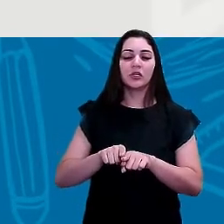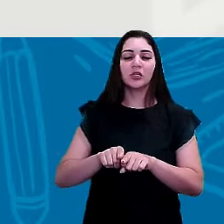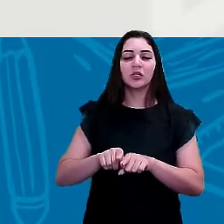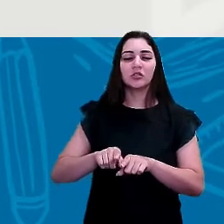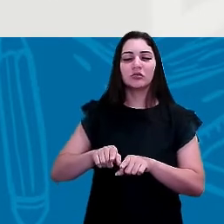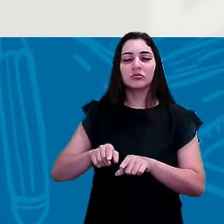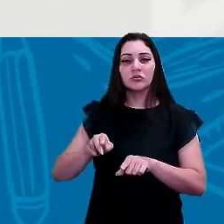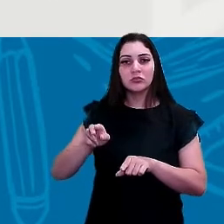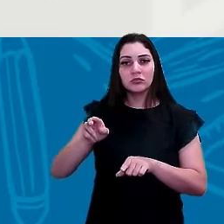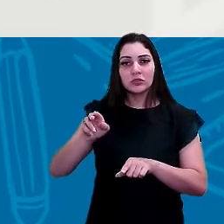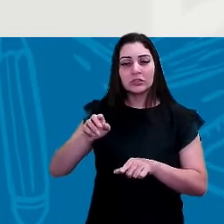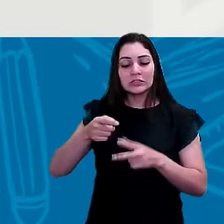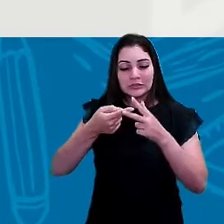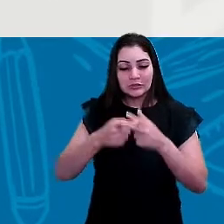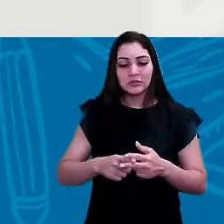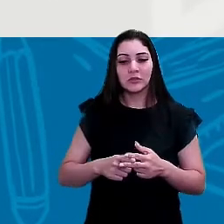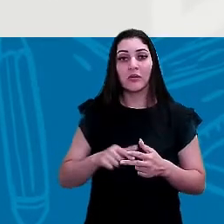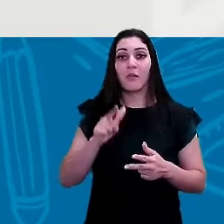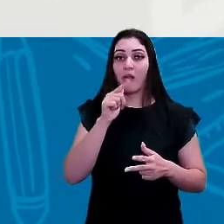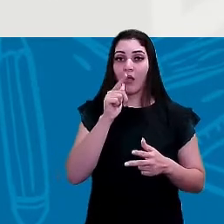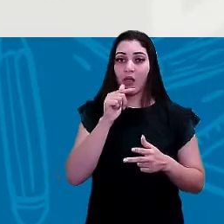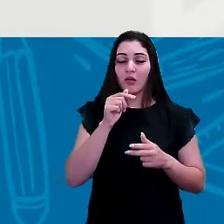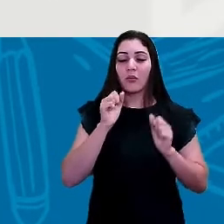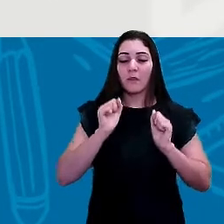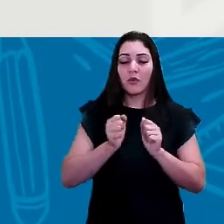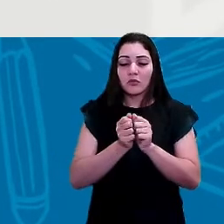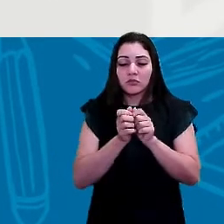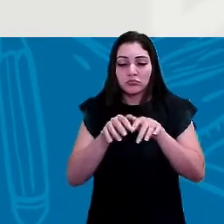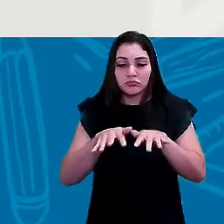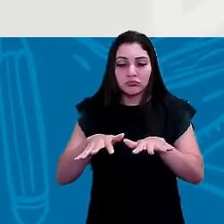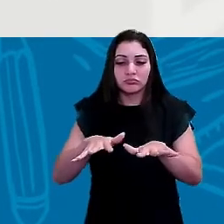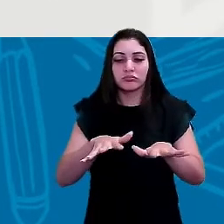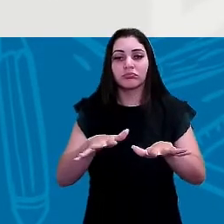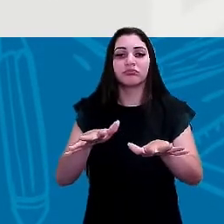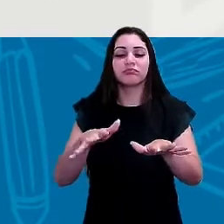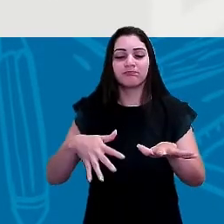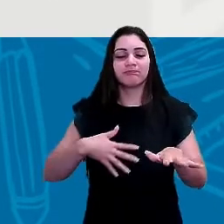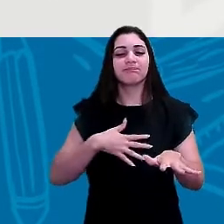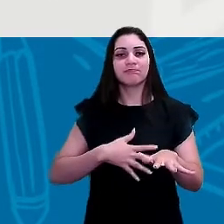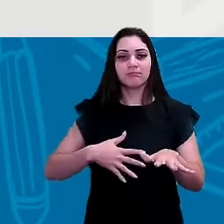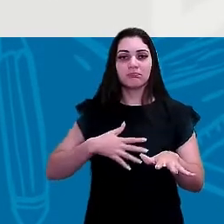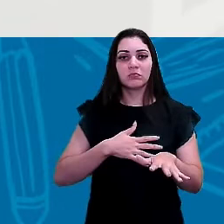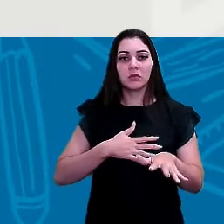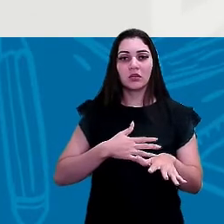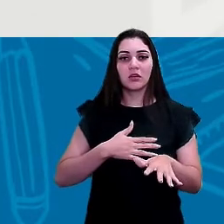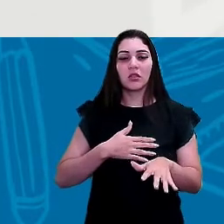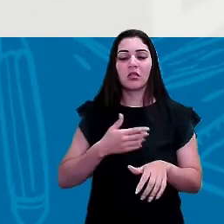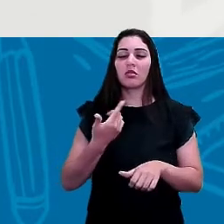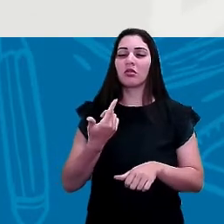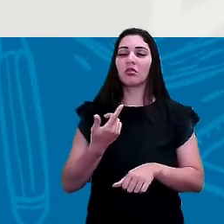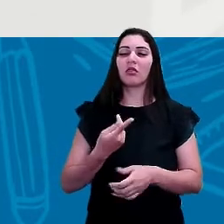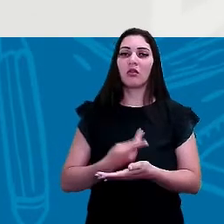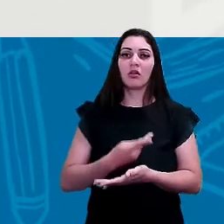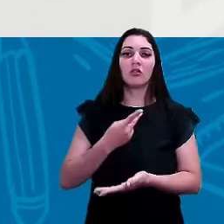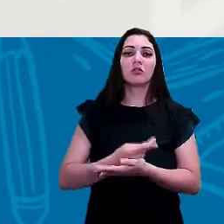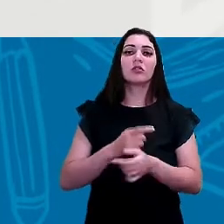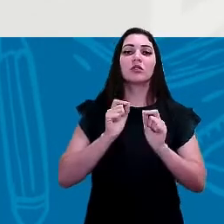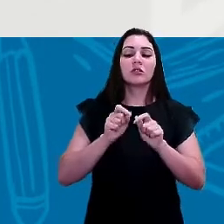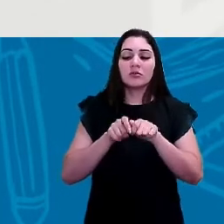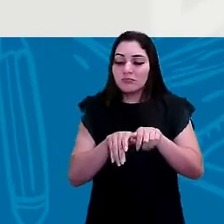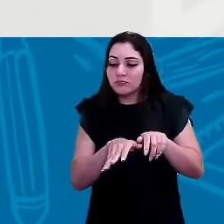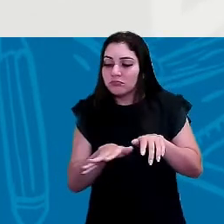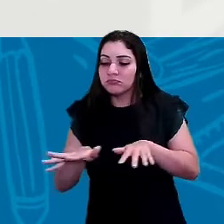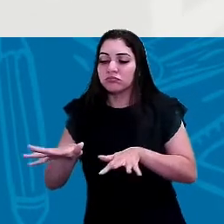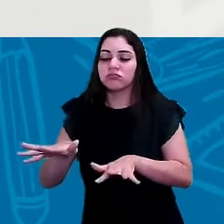rios para que a água possa escoar, né, de uma maneira satisfatória para que ela não venha causar essas enchentes